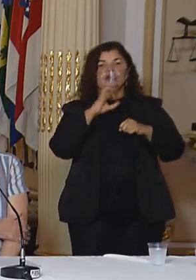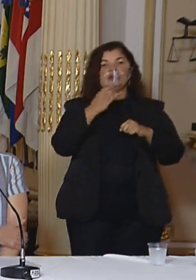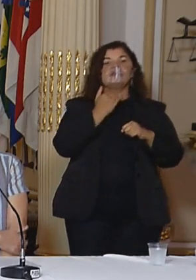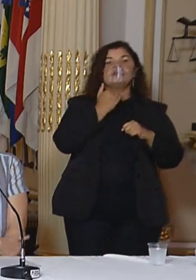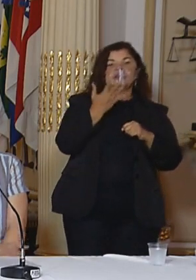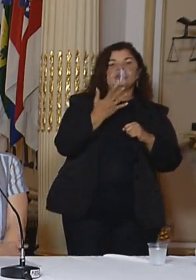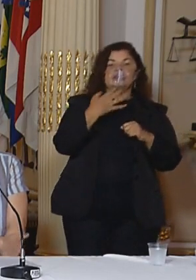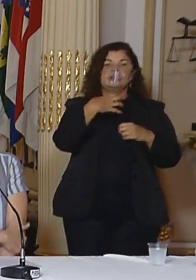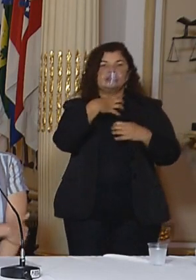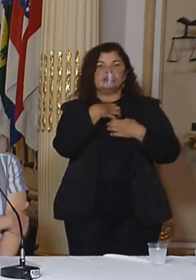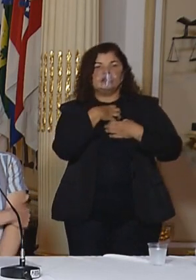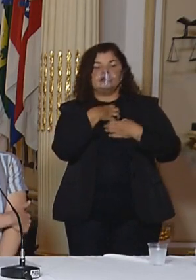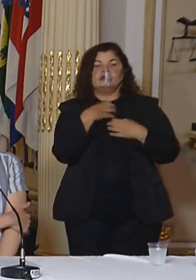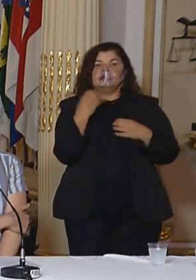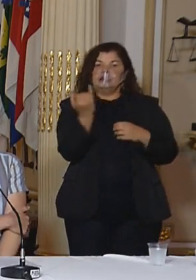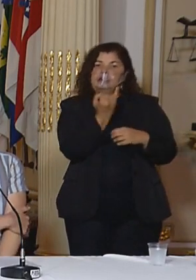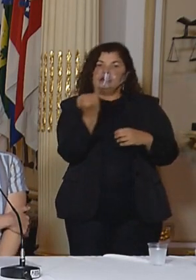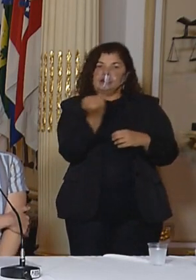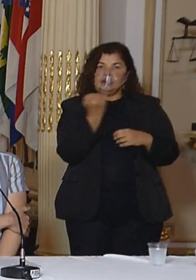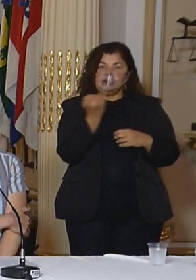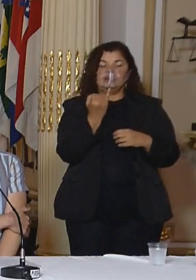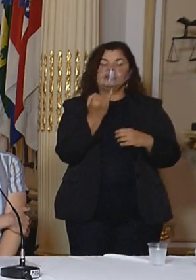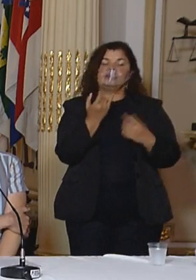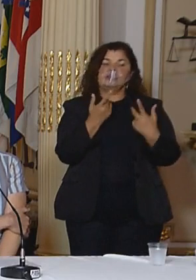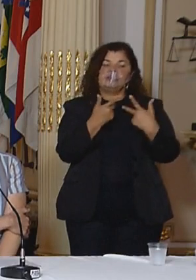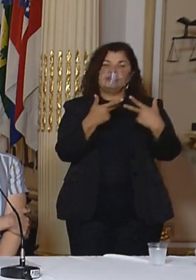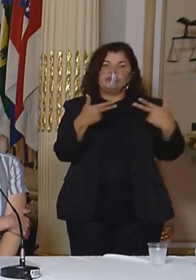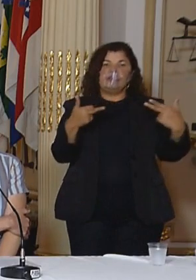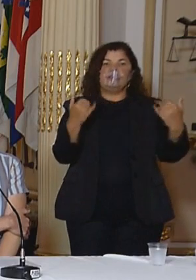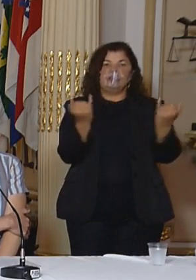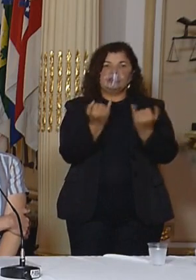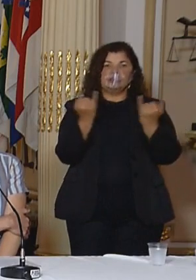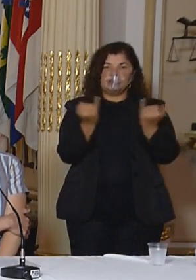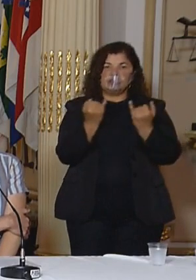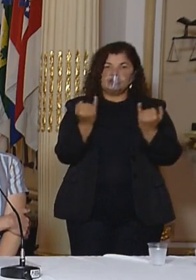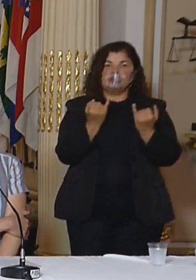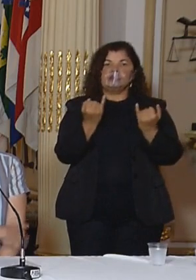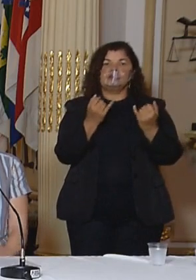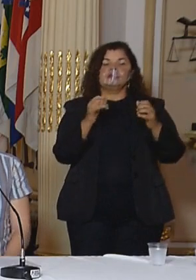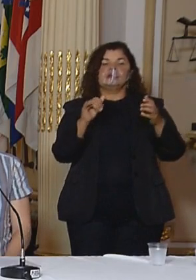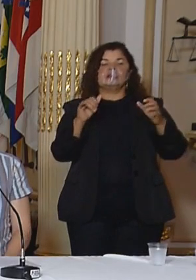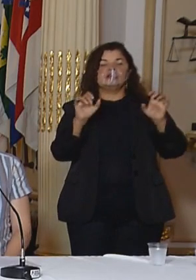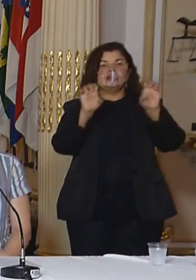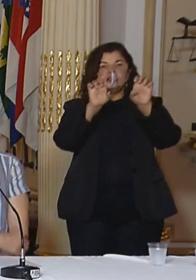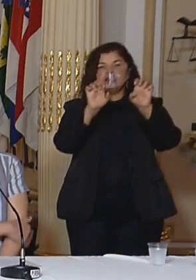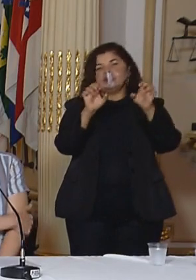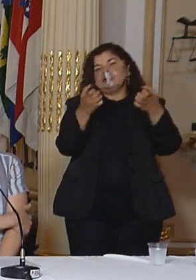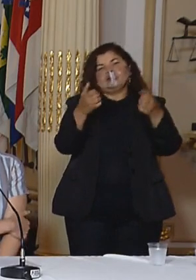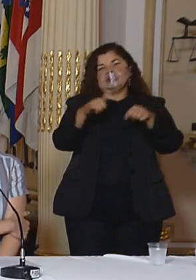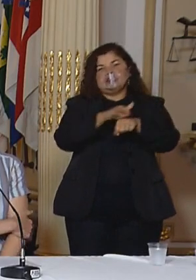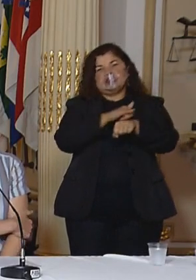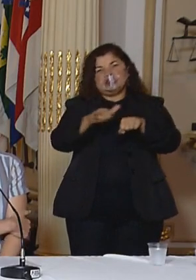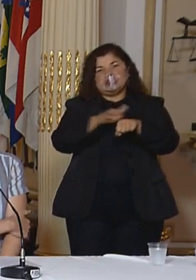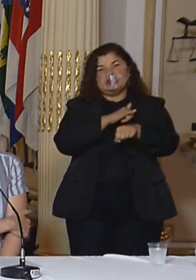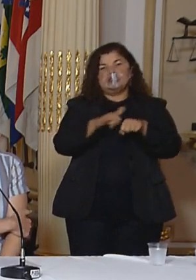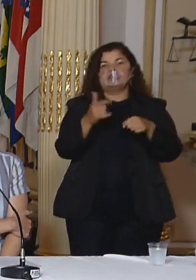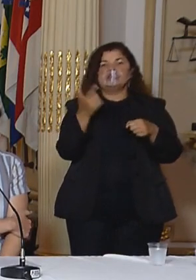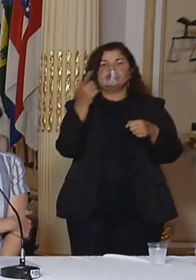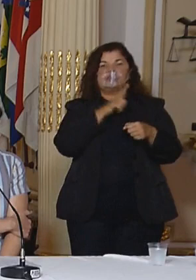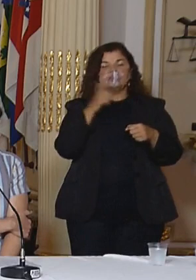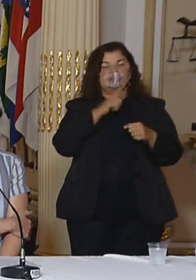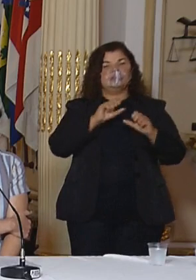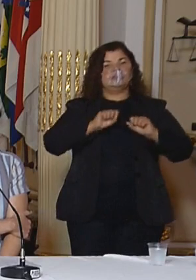são informações importantes, e aí o doutor André já explicou as várias estratégias que estão sendo montadas para dar conta desse